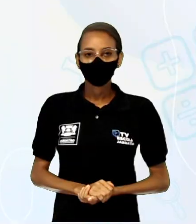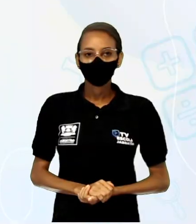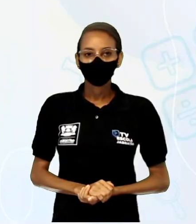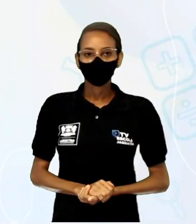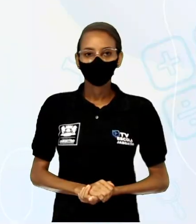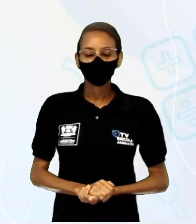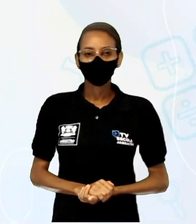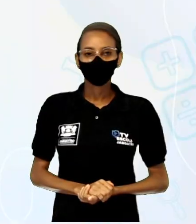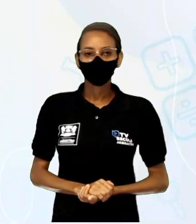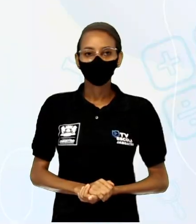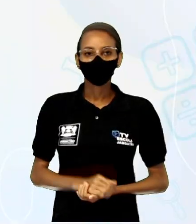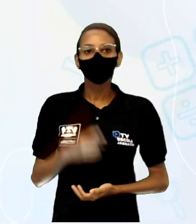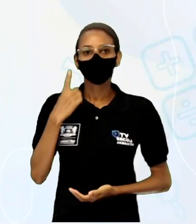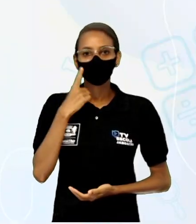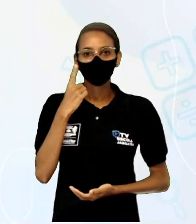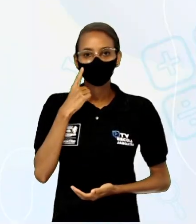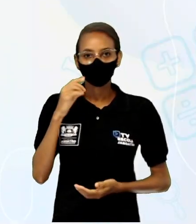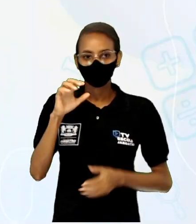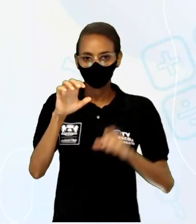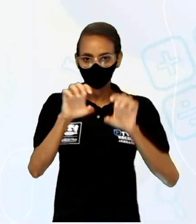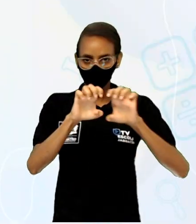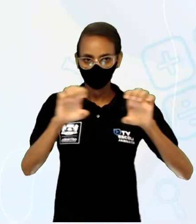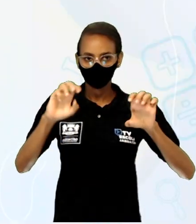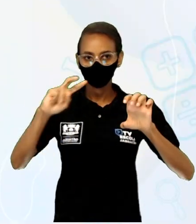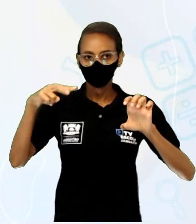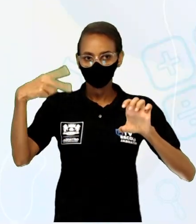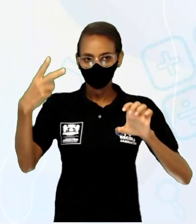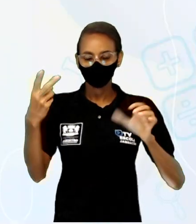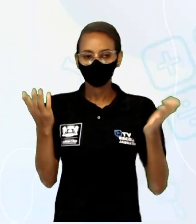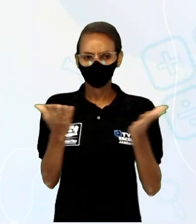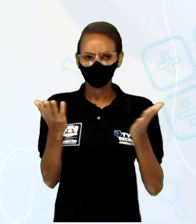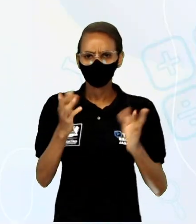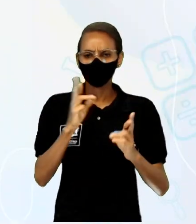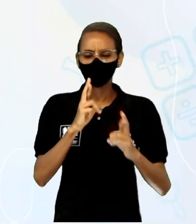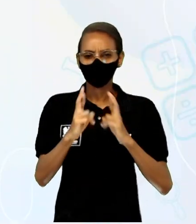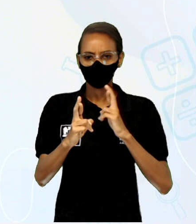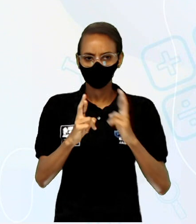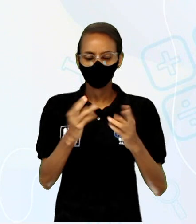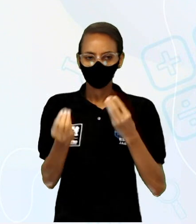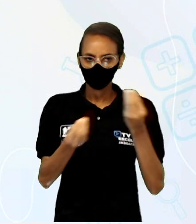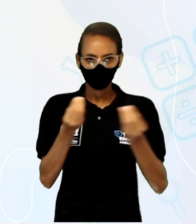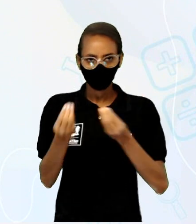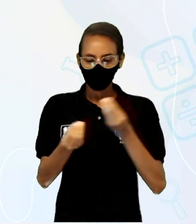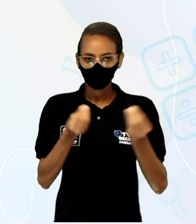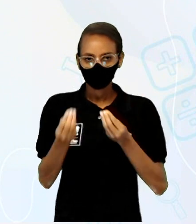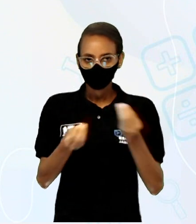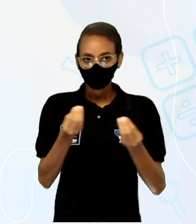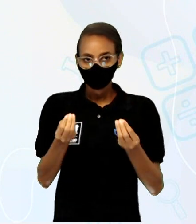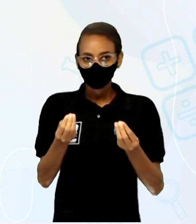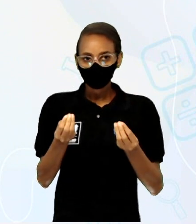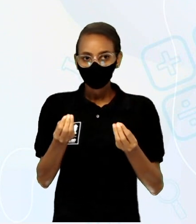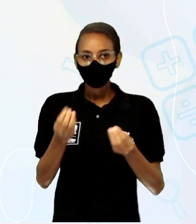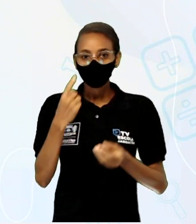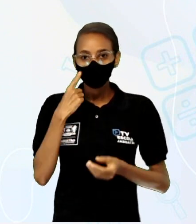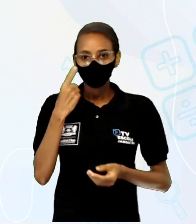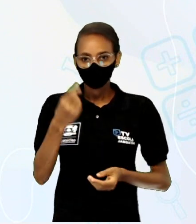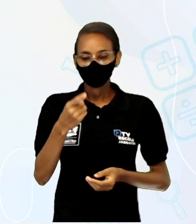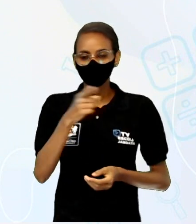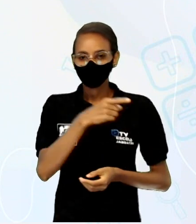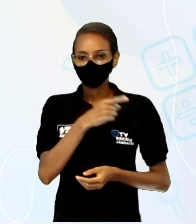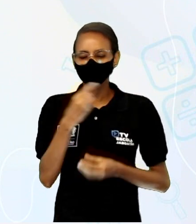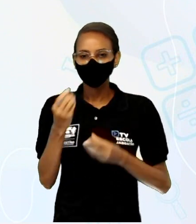igual, 870. Então, está montada a estrutura da minha situação problema. Quando eu